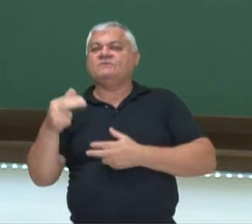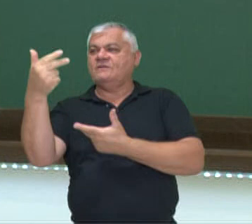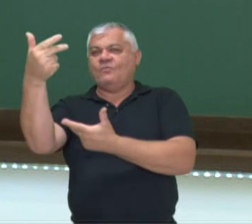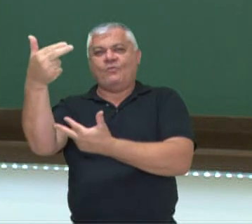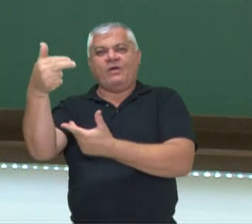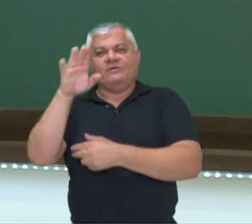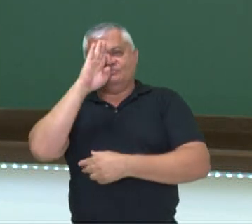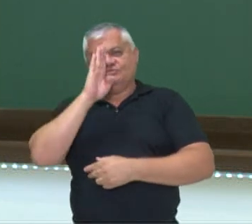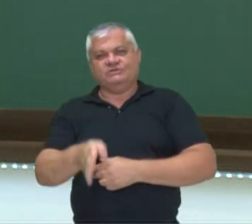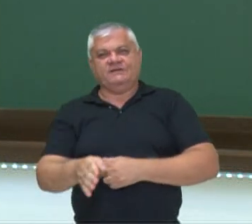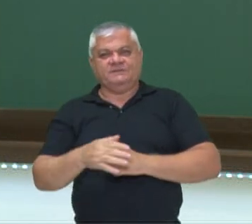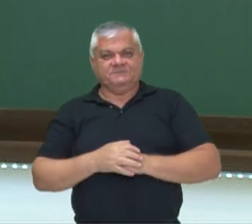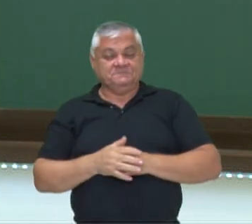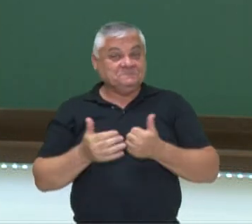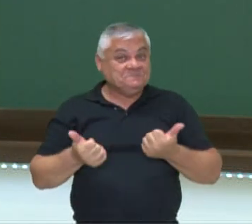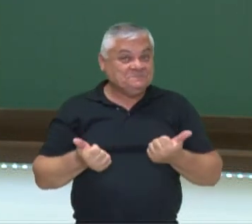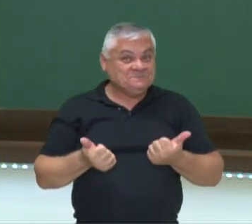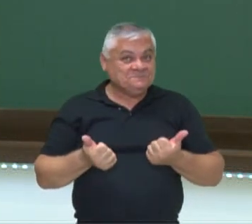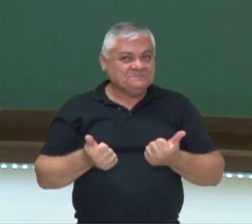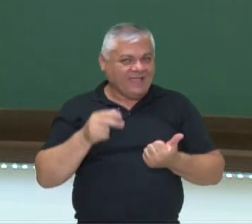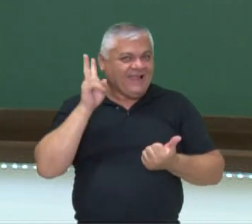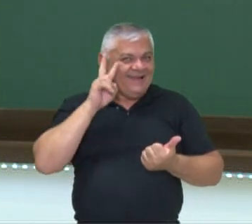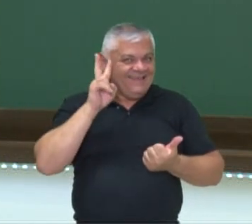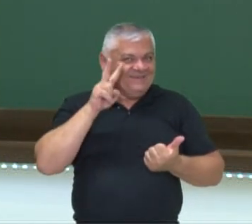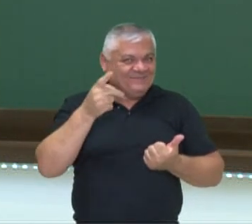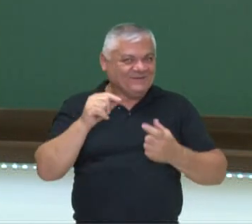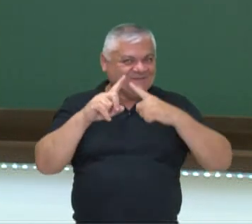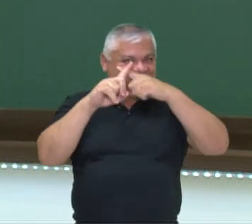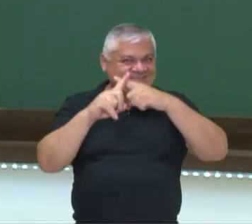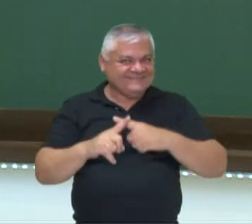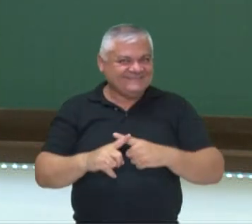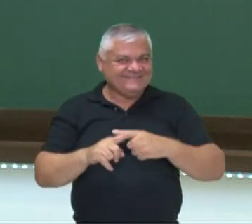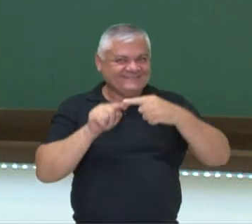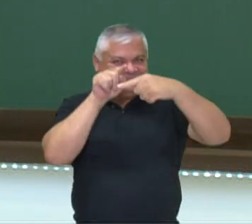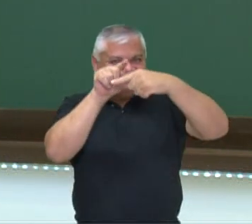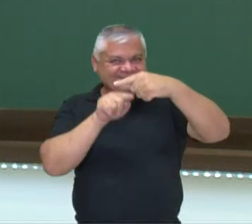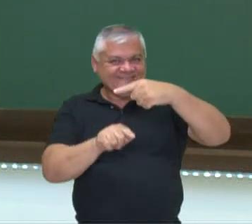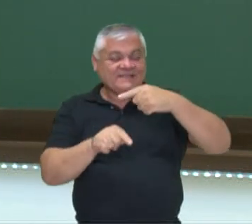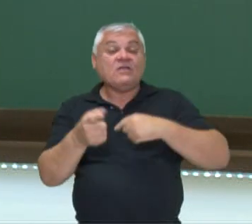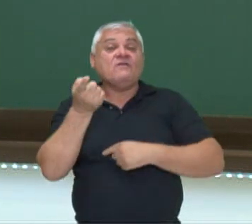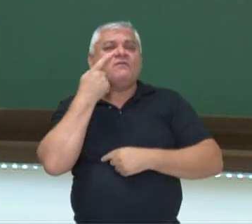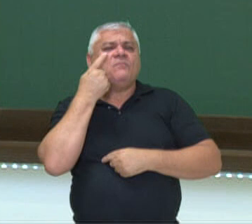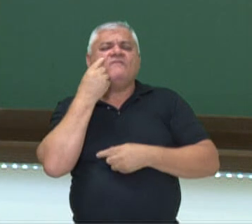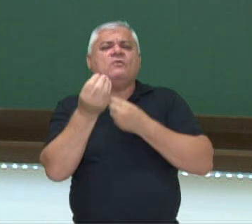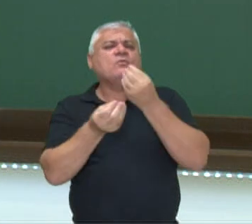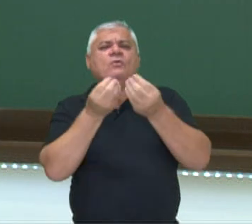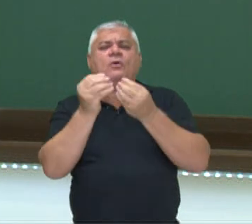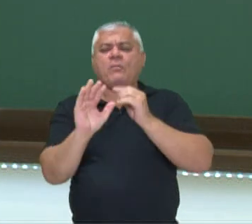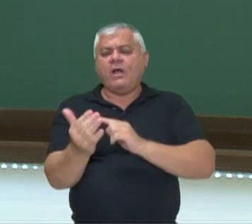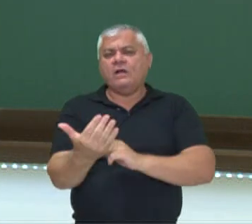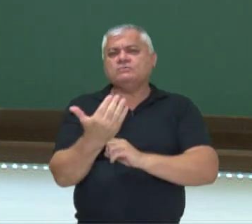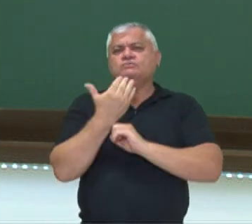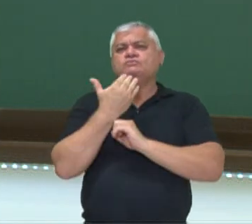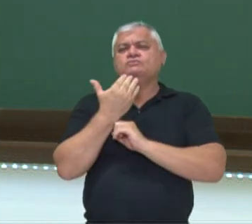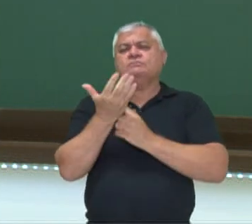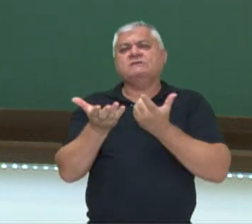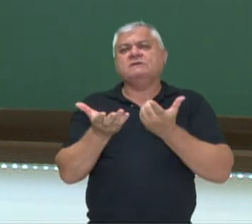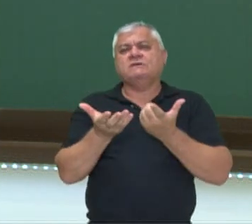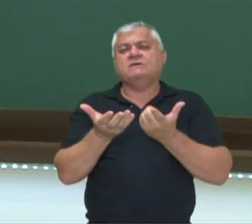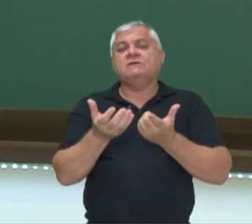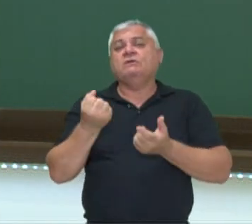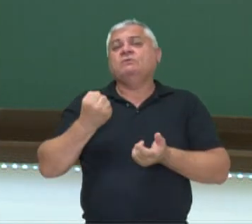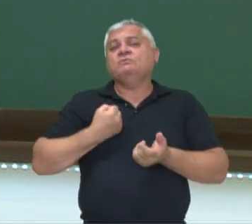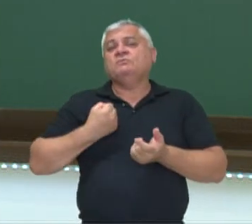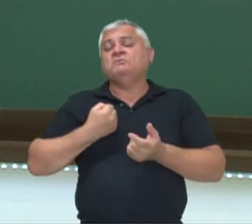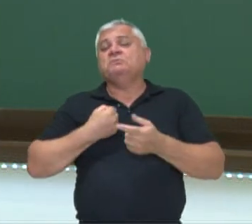direto ao final. Beleza? Lembrou de multiplicação de frações? Agora vamos ver no que isso nos ajuda com os